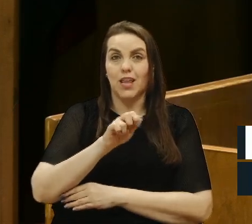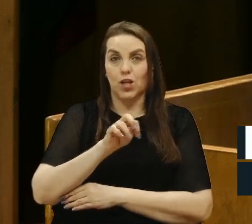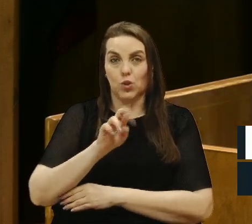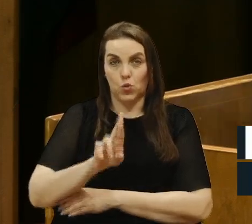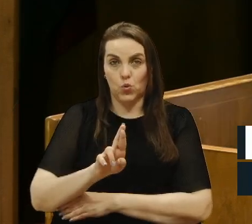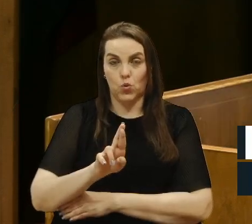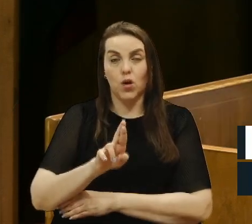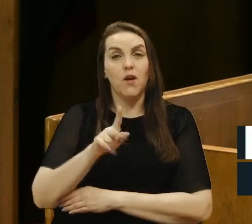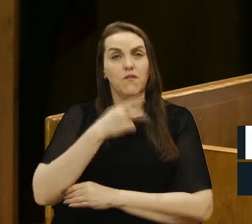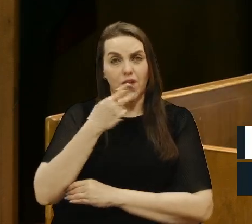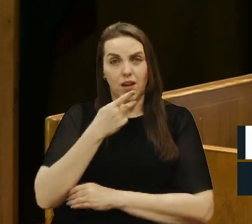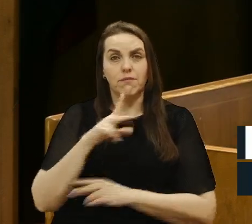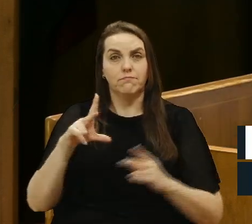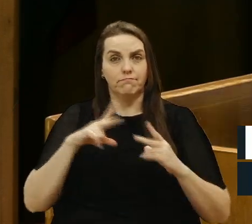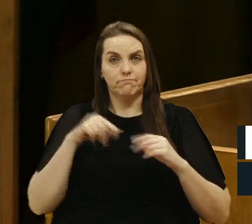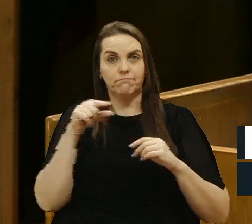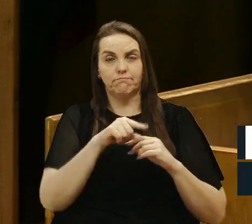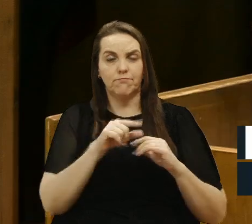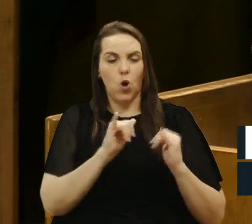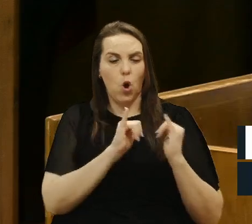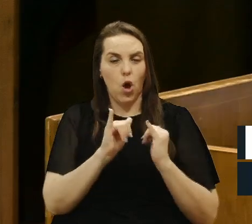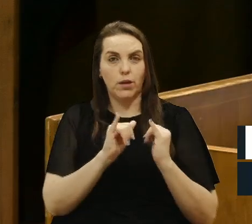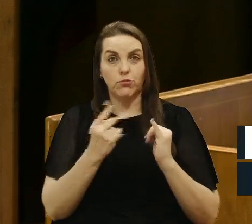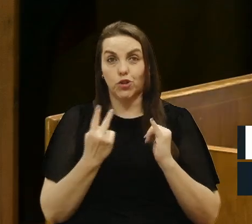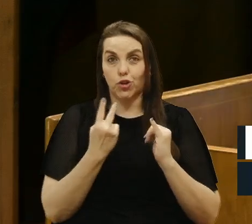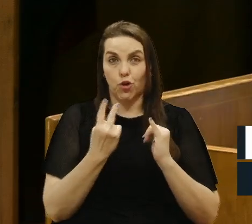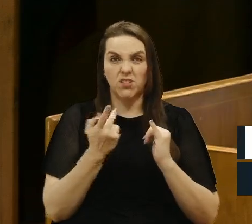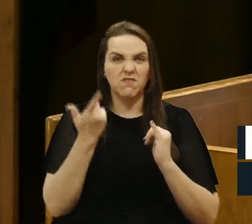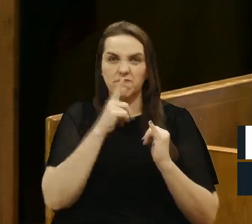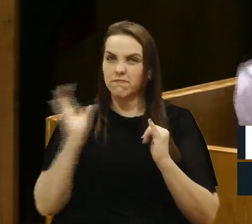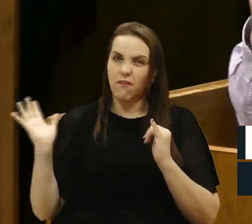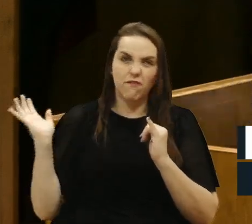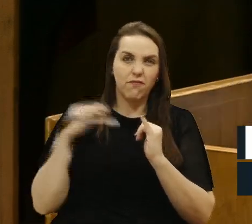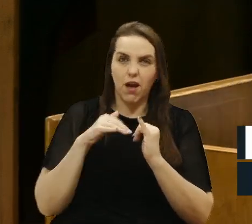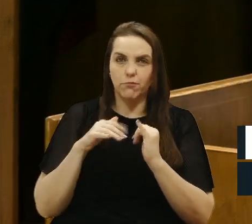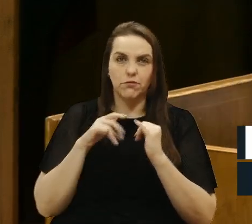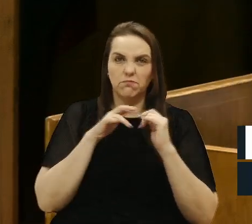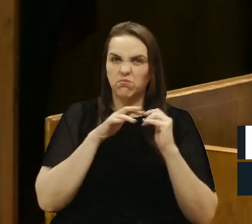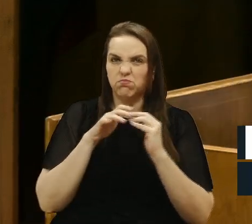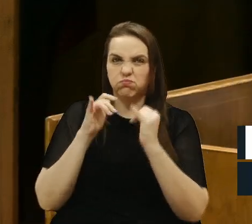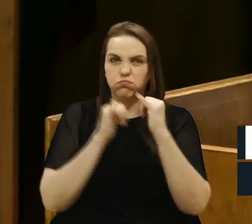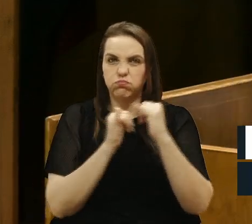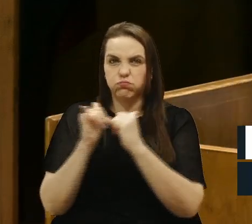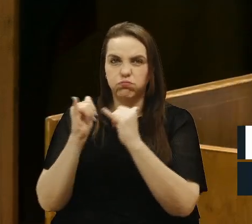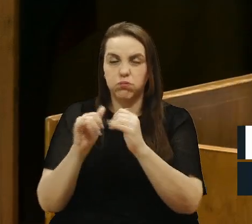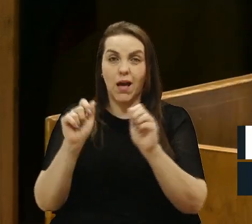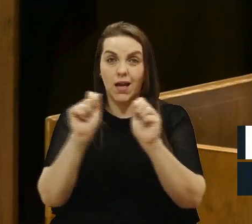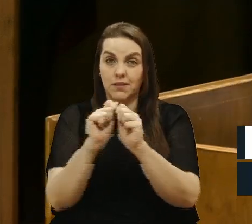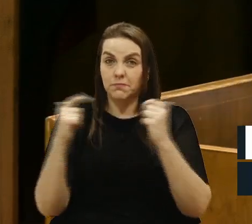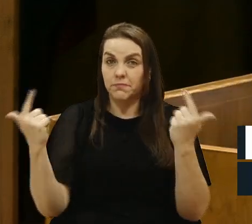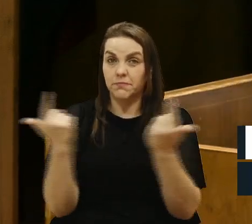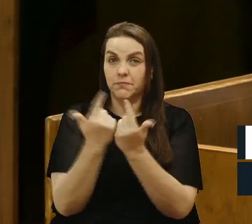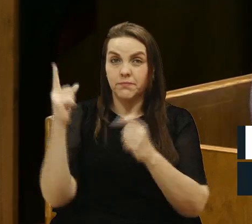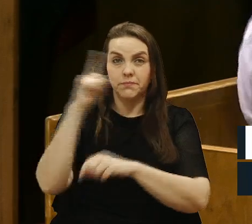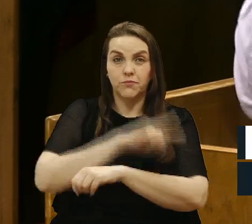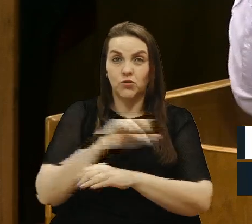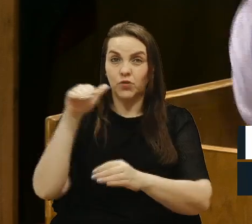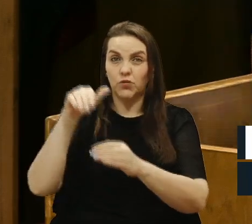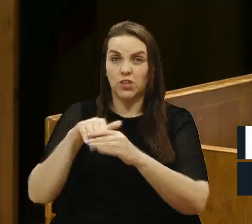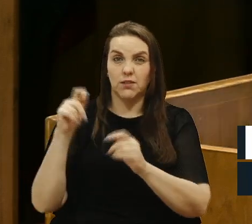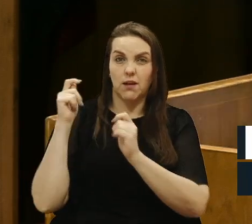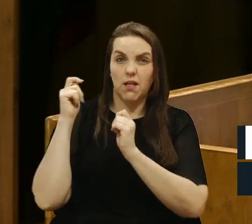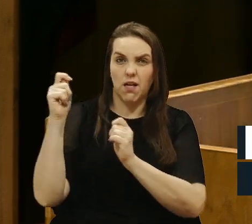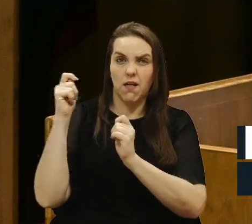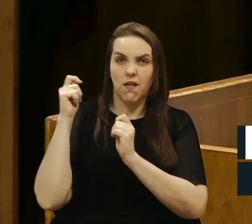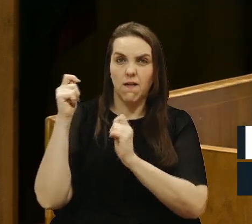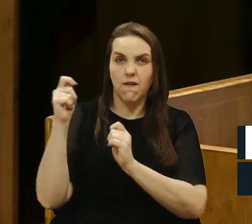ele nos cedeu 2 ônibus, eu coloquei todos os agricultores nos ônibus, nós descemos na Assembleia no dia da votação, fizemos o que